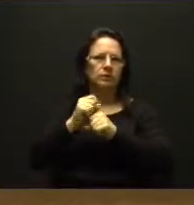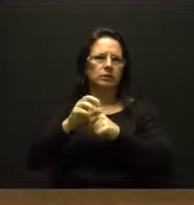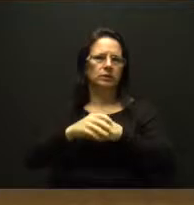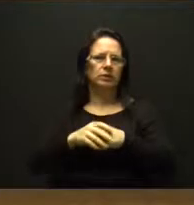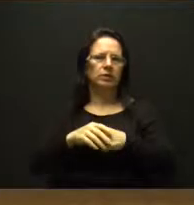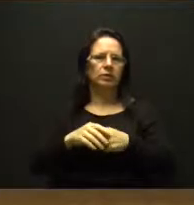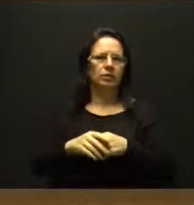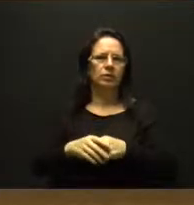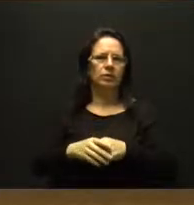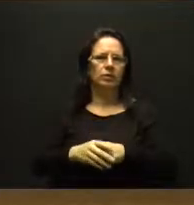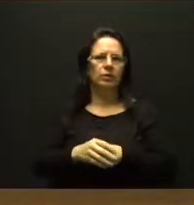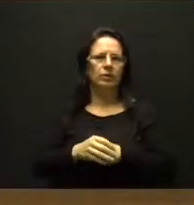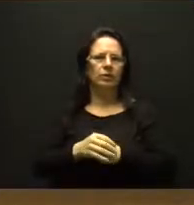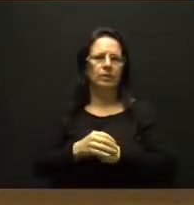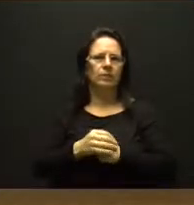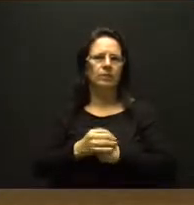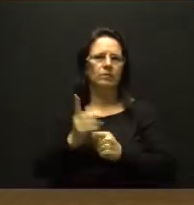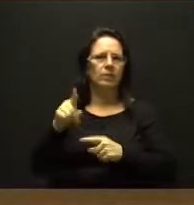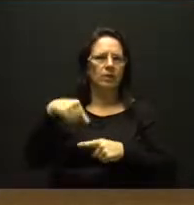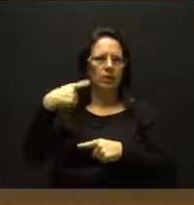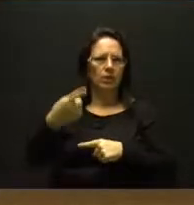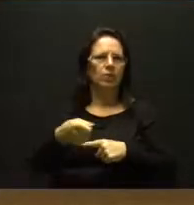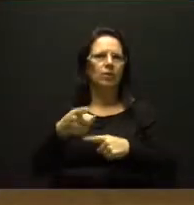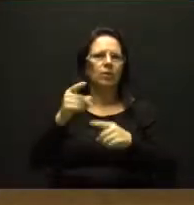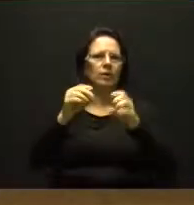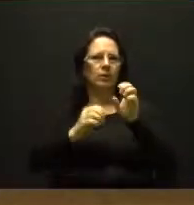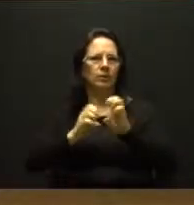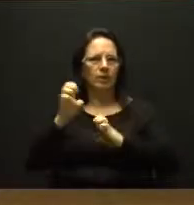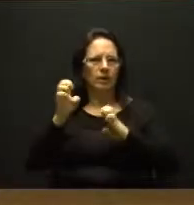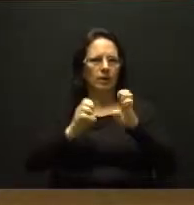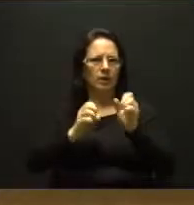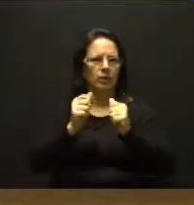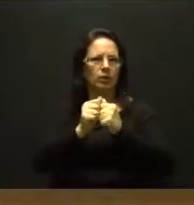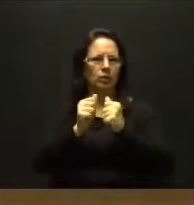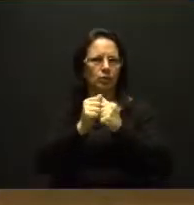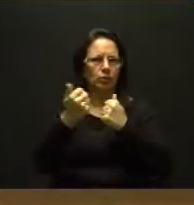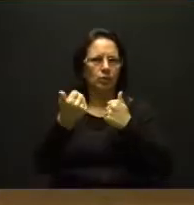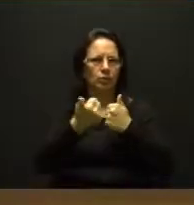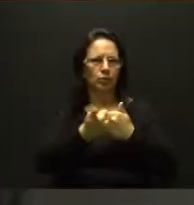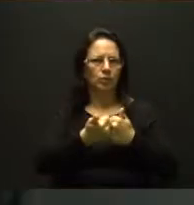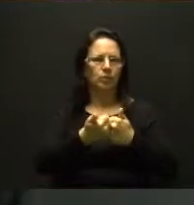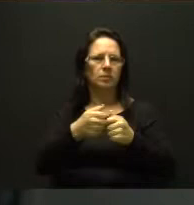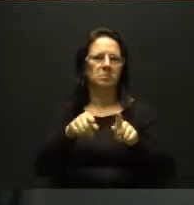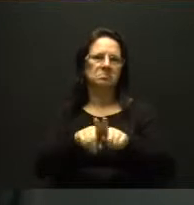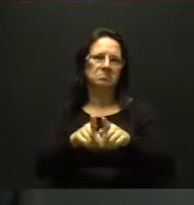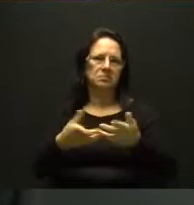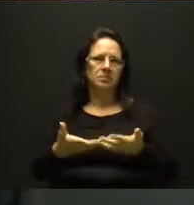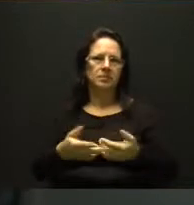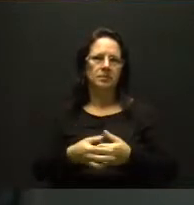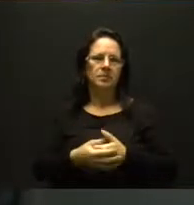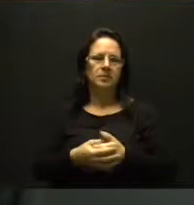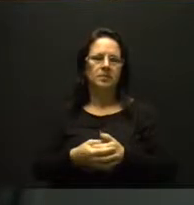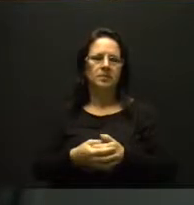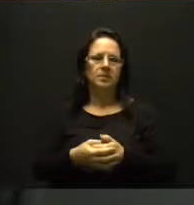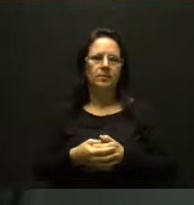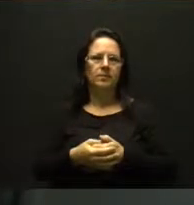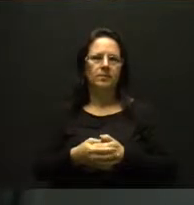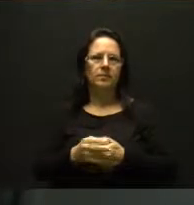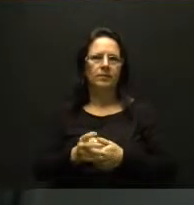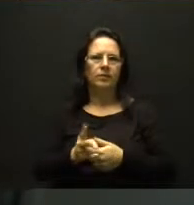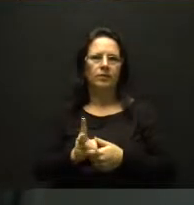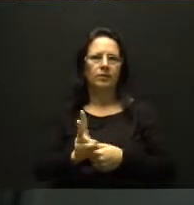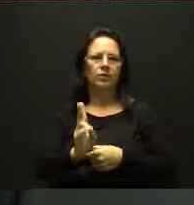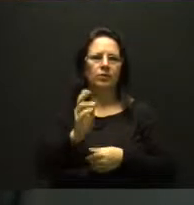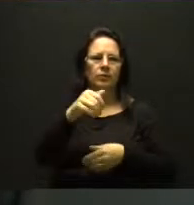beneficiados com essa empresa que venha a fazer gestão na nossa cidade obrigado continua em votação